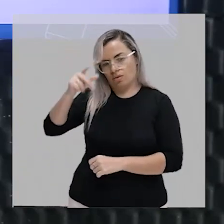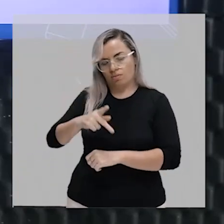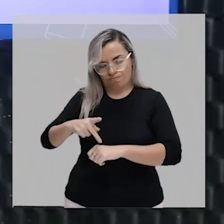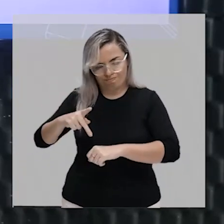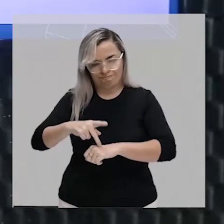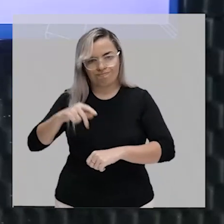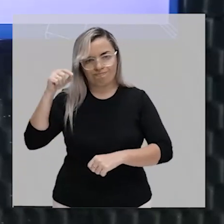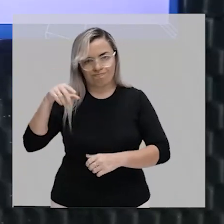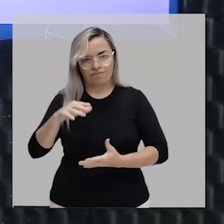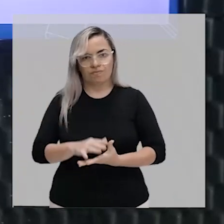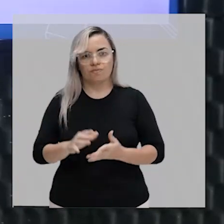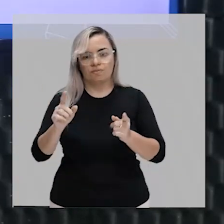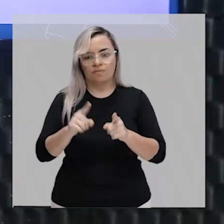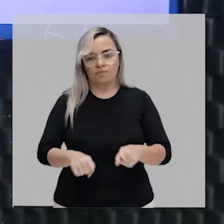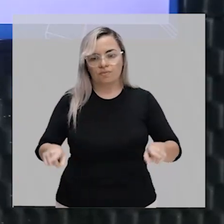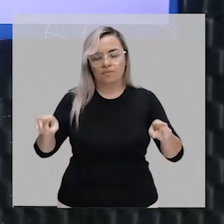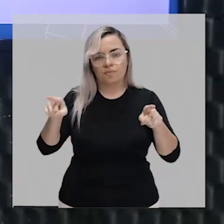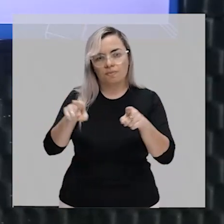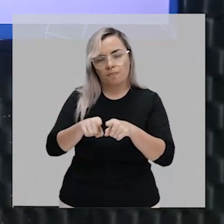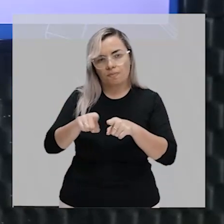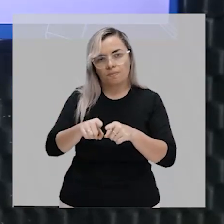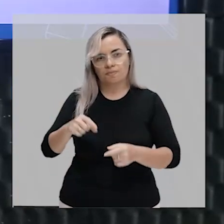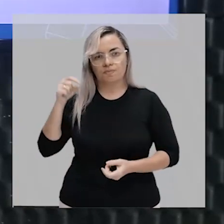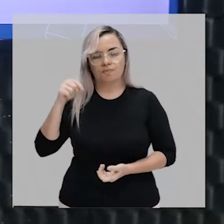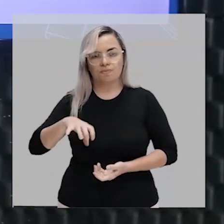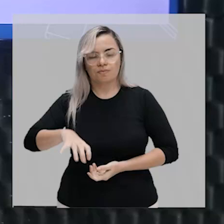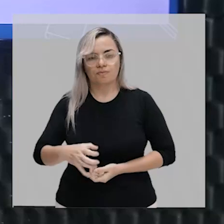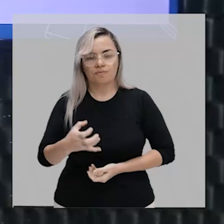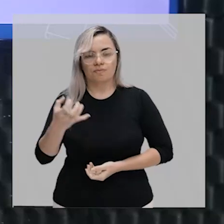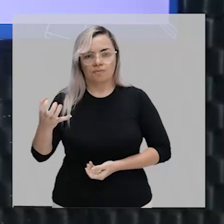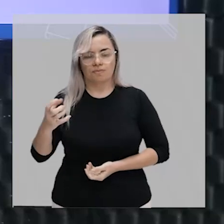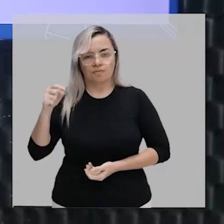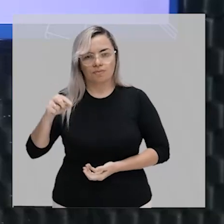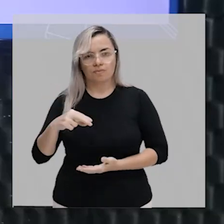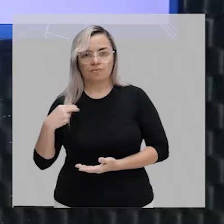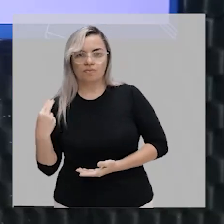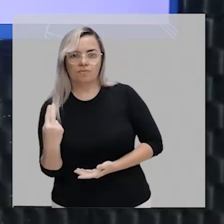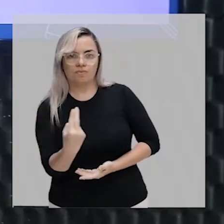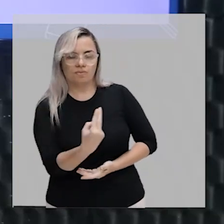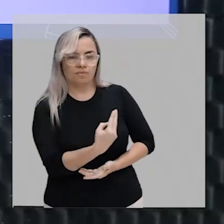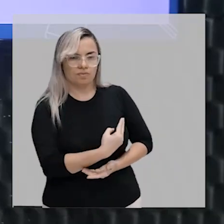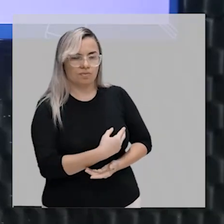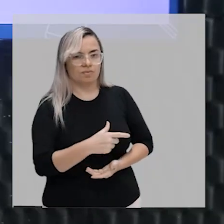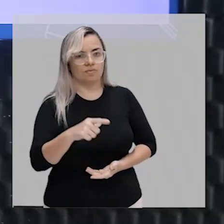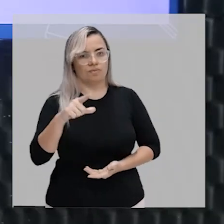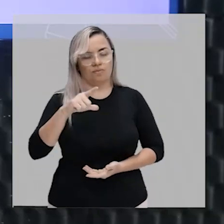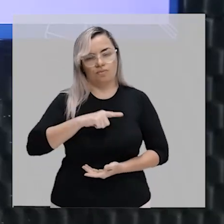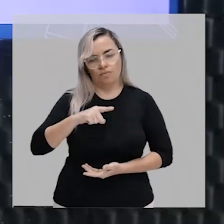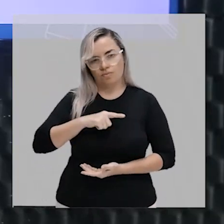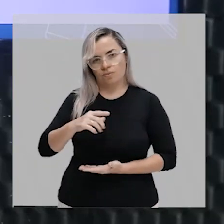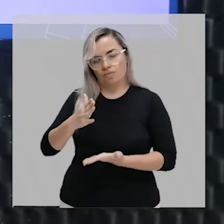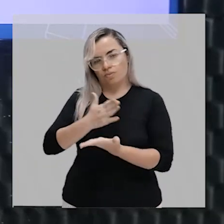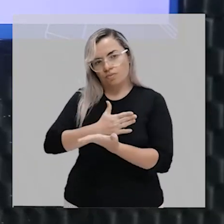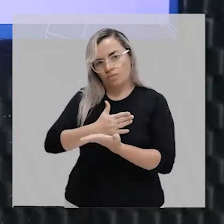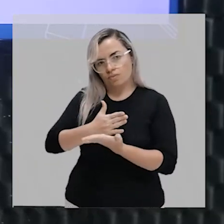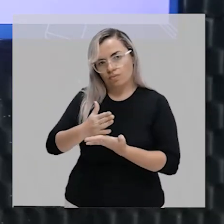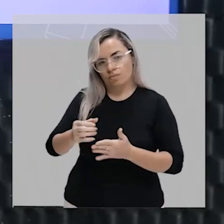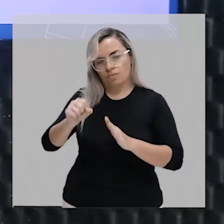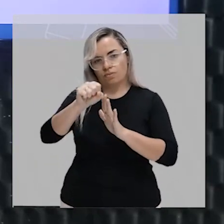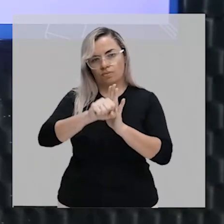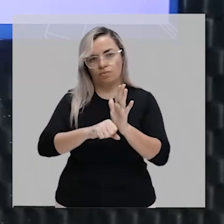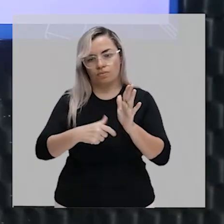fala também que um dos acontecimentos que nós teremos logo no início do século